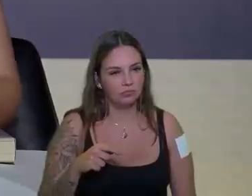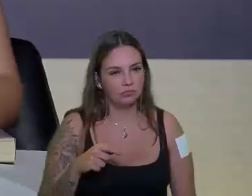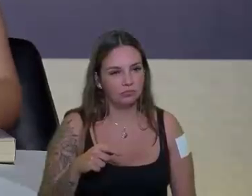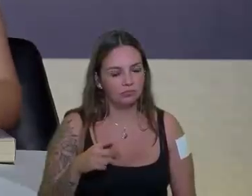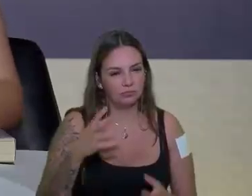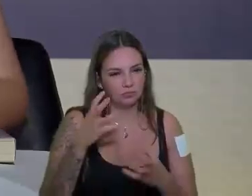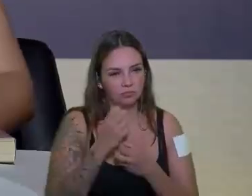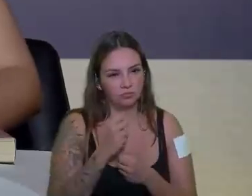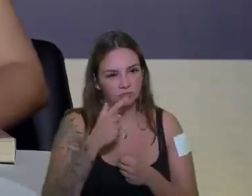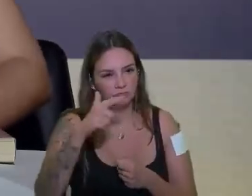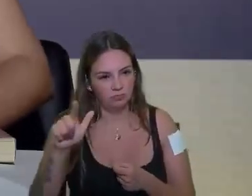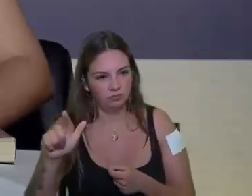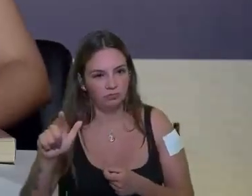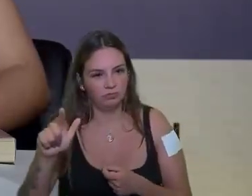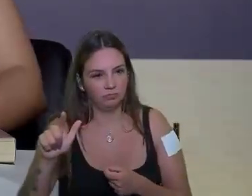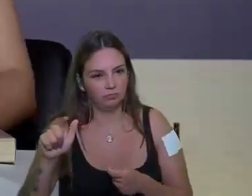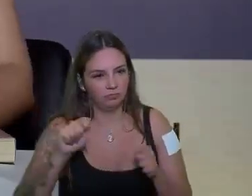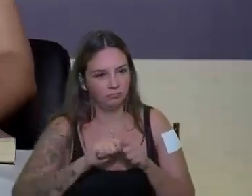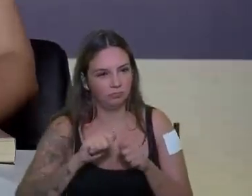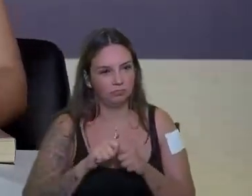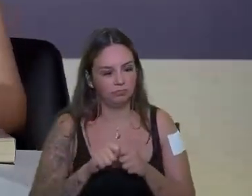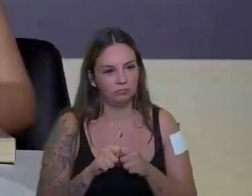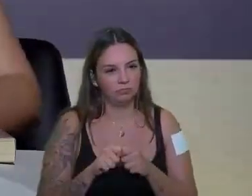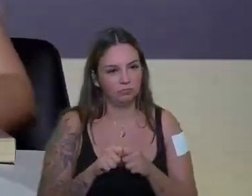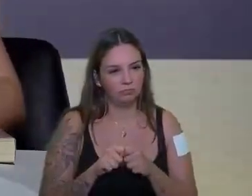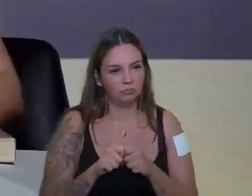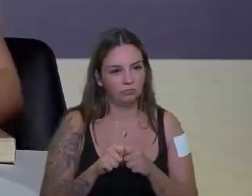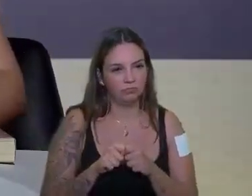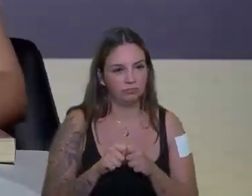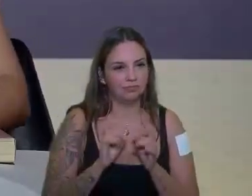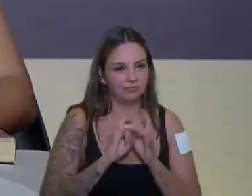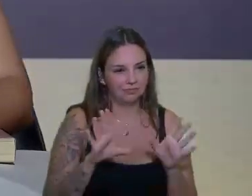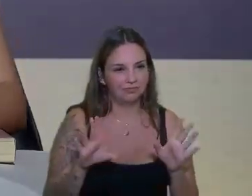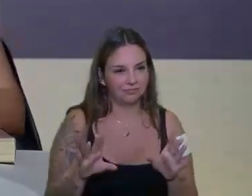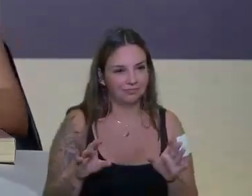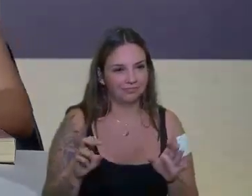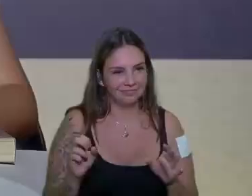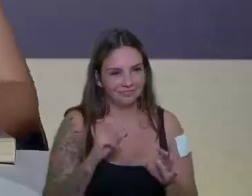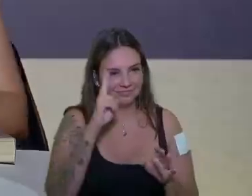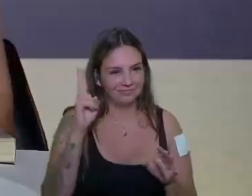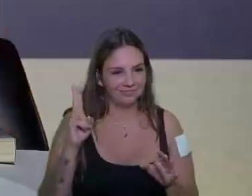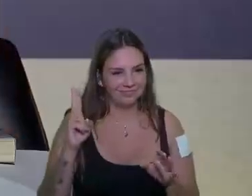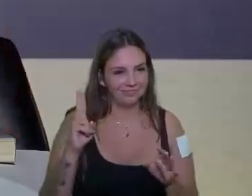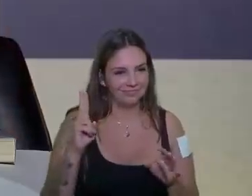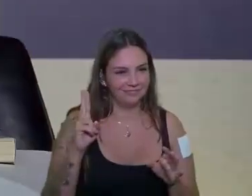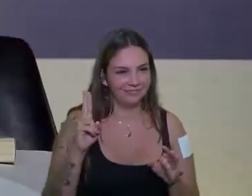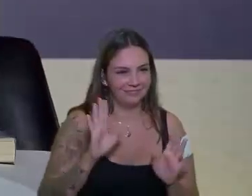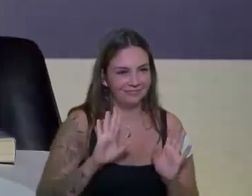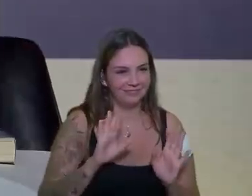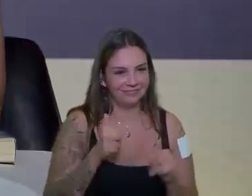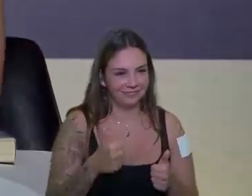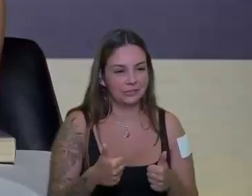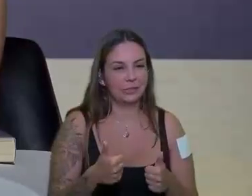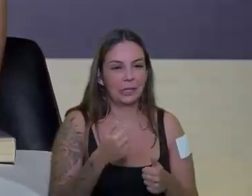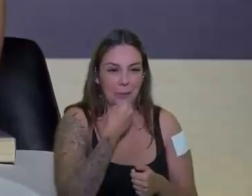se apossando da obra de alguém. Você espera que com autorização ou com algum tipo de tá tudo